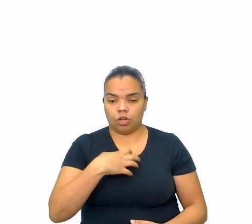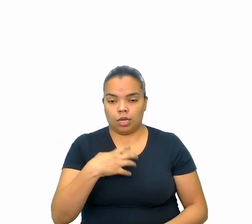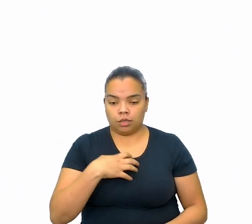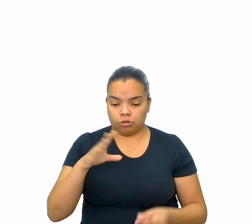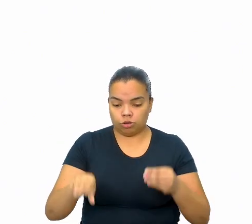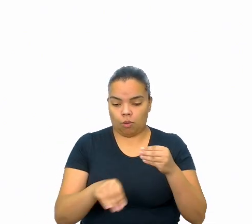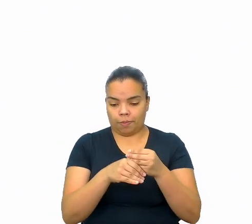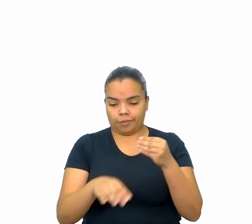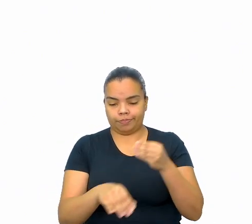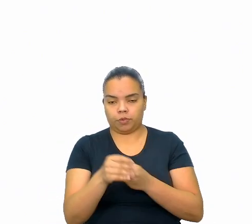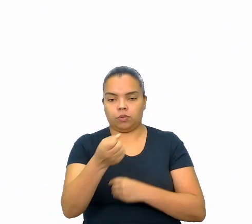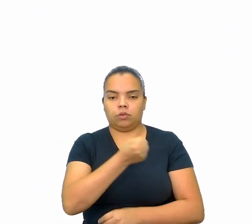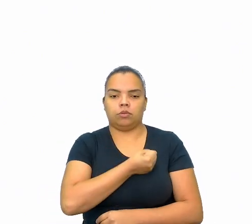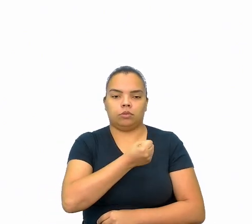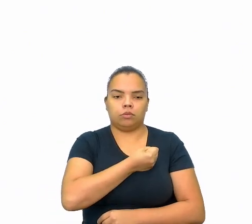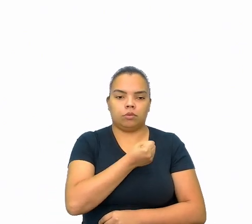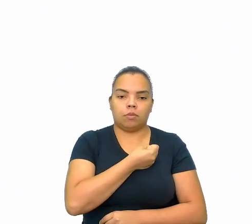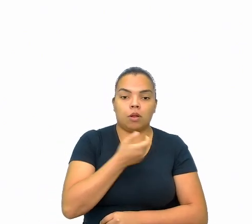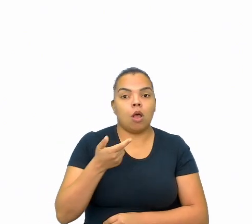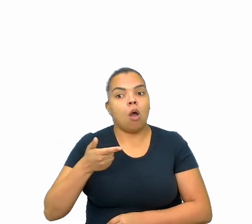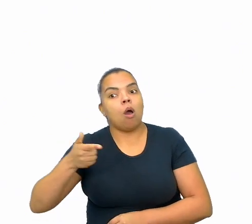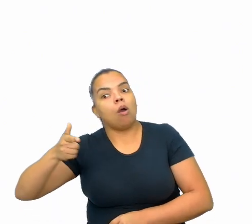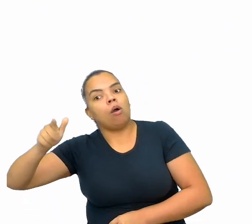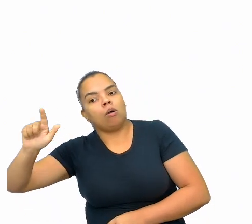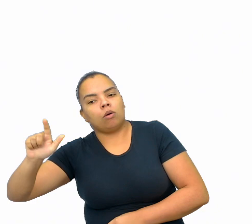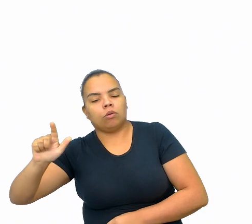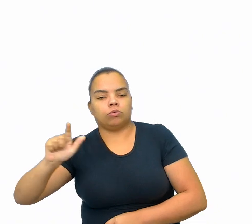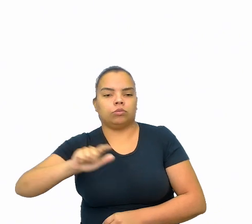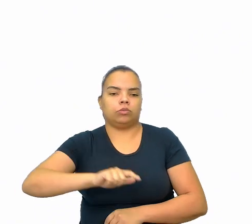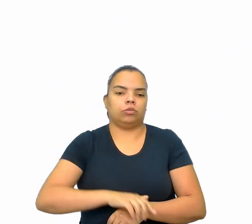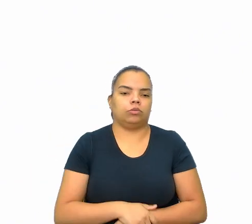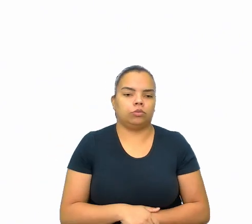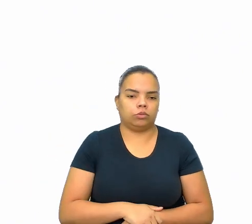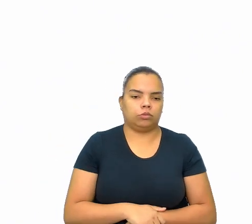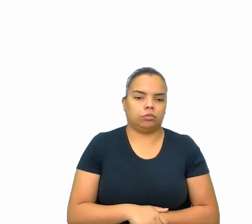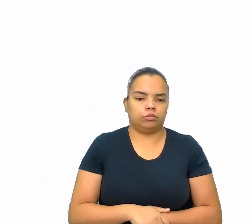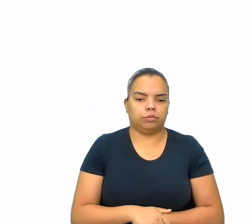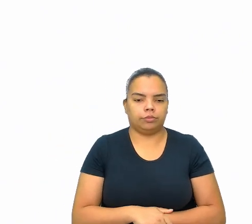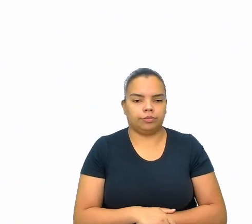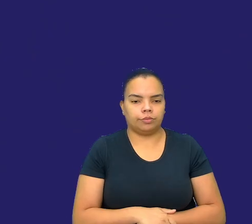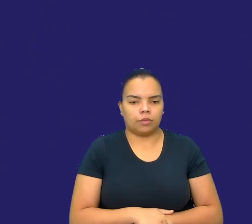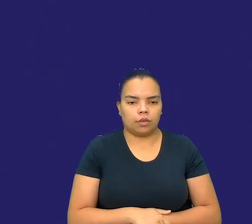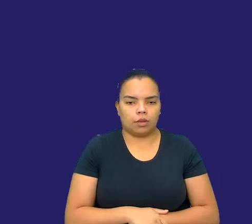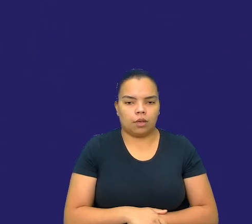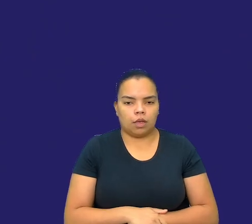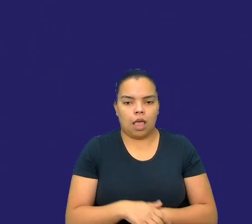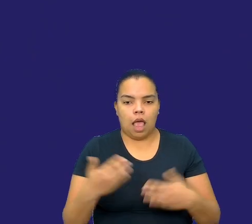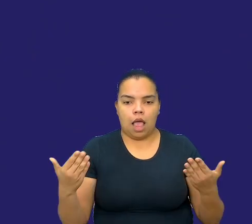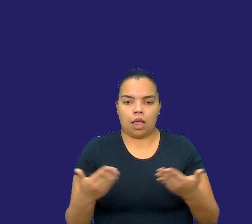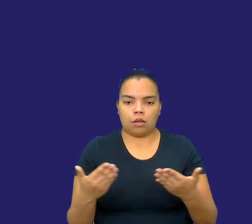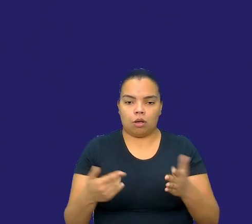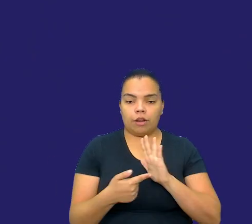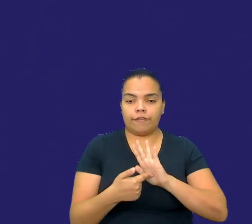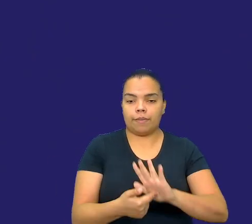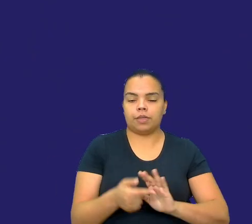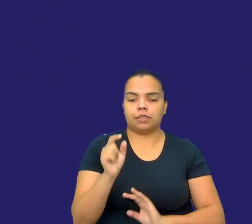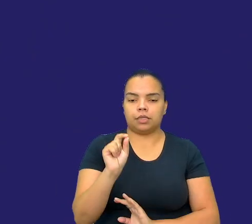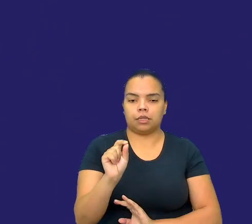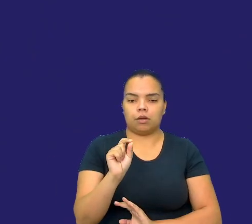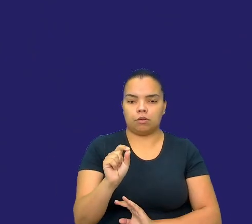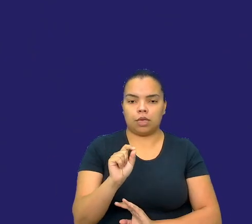os números, né, além da escrita aditiva. E agora a gente vai apresentar